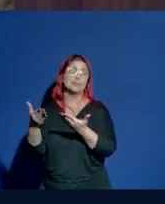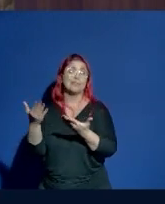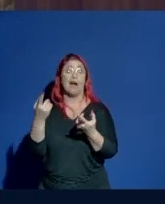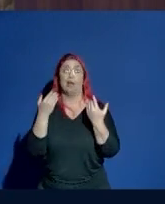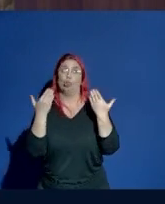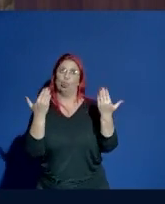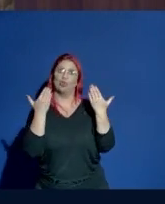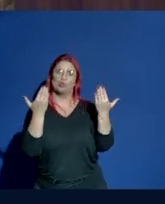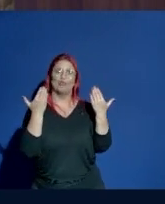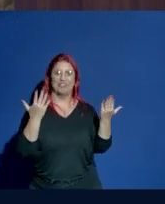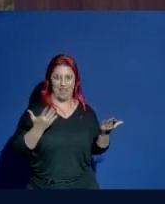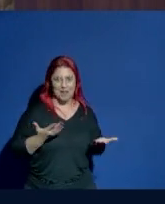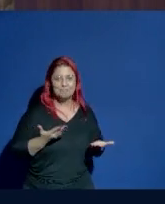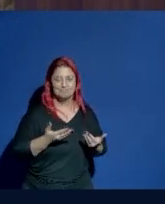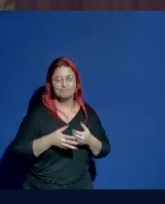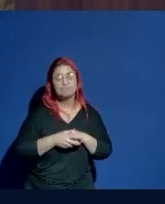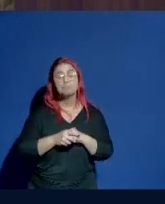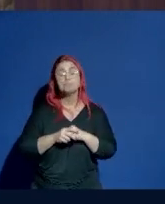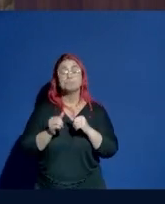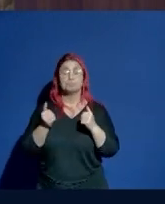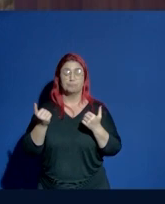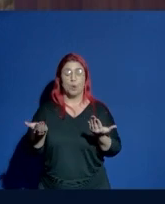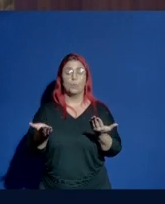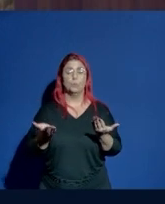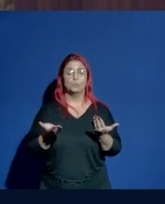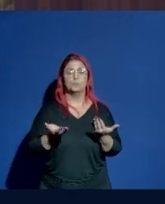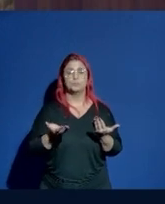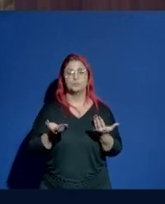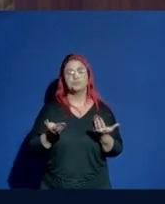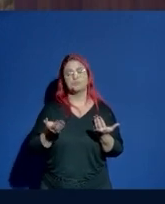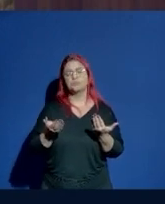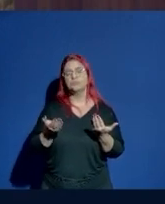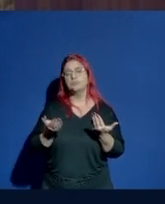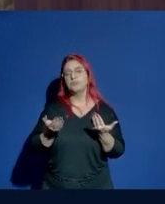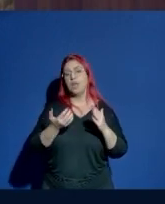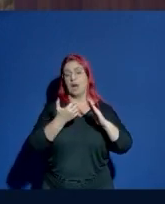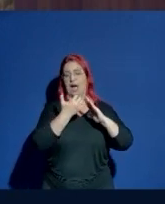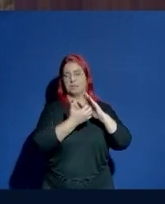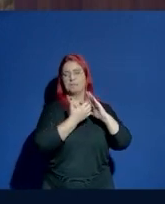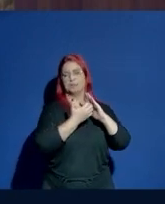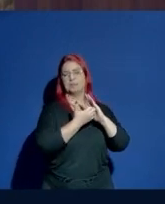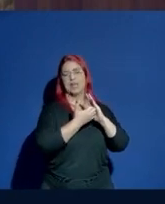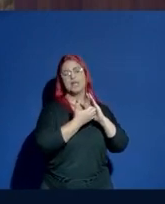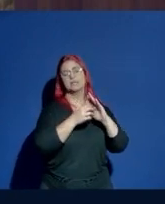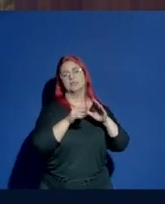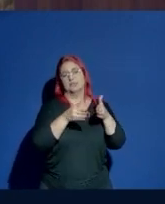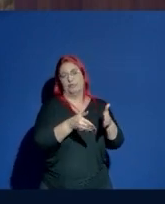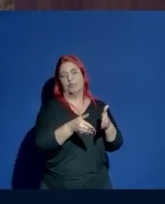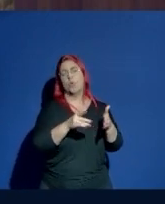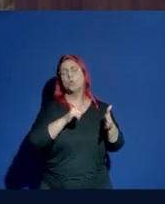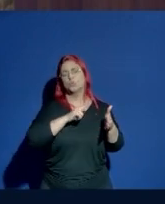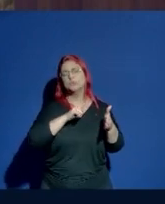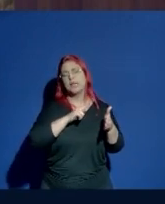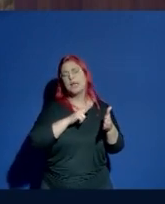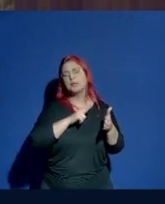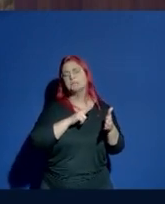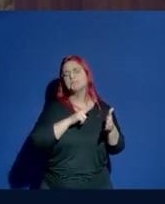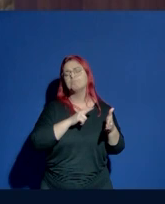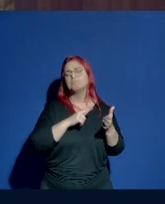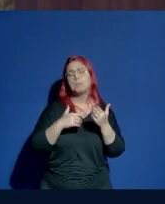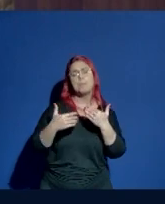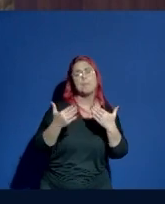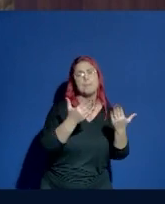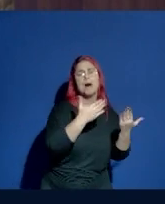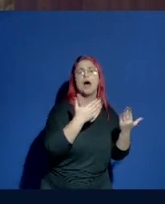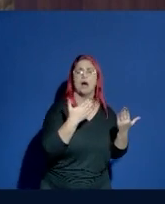comprometer. Então, eu acho que a indústria ela tem olhado muito para isso. Né? A gente conversa entre as empresas,